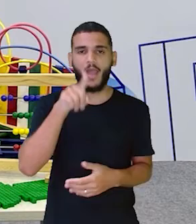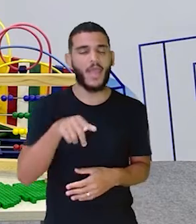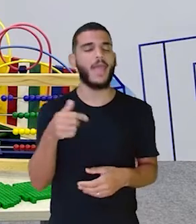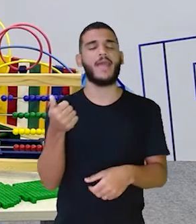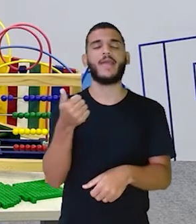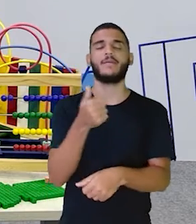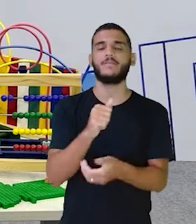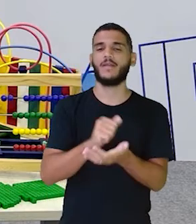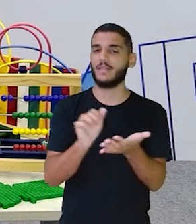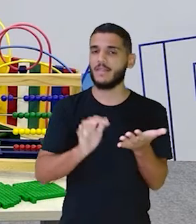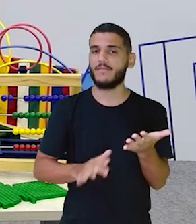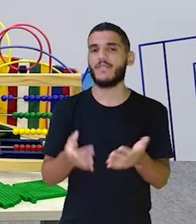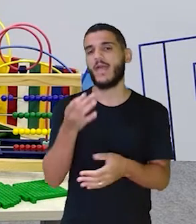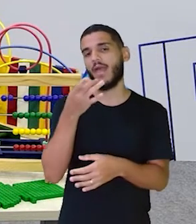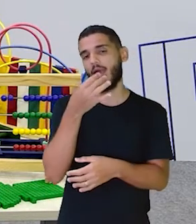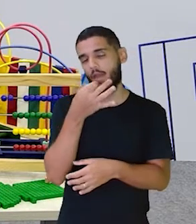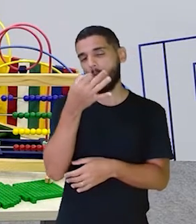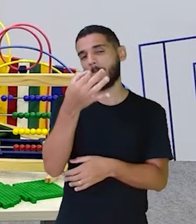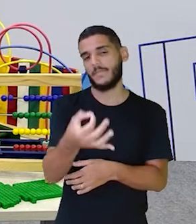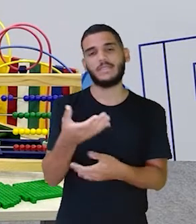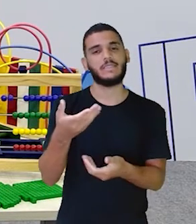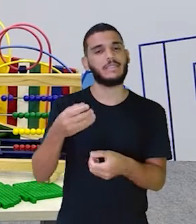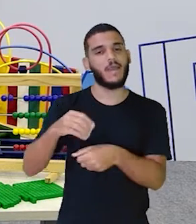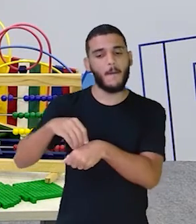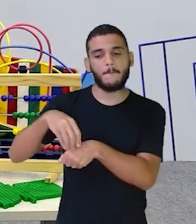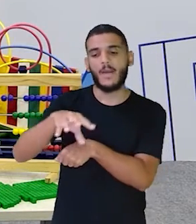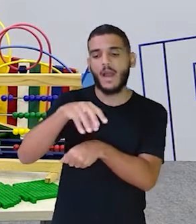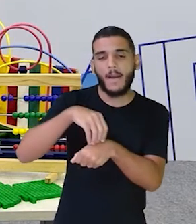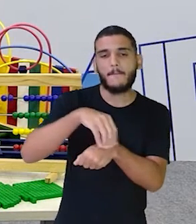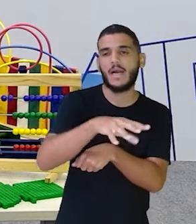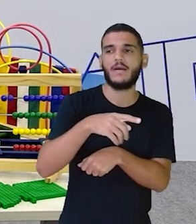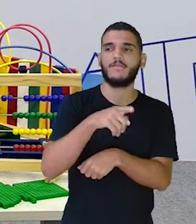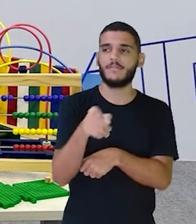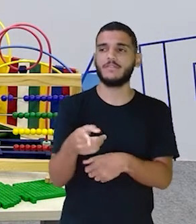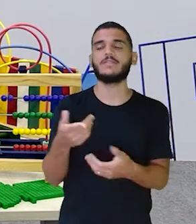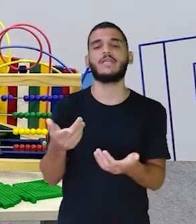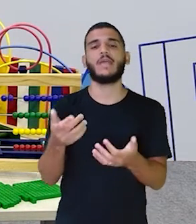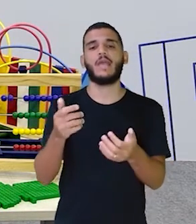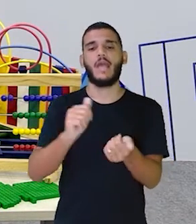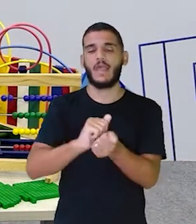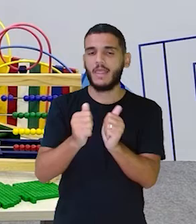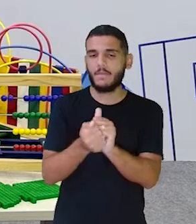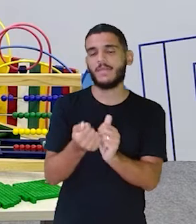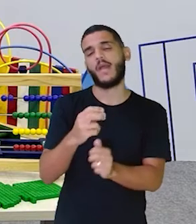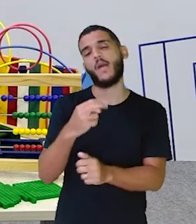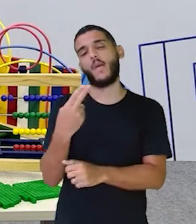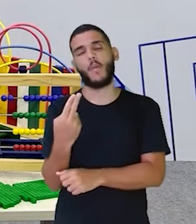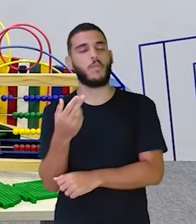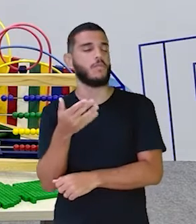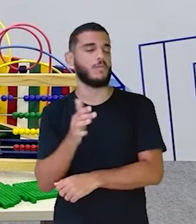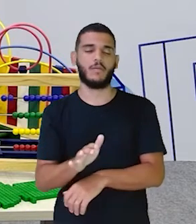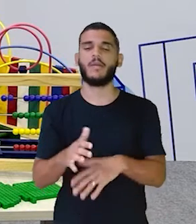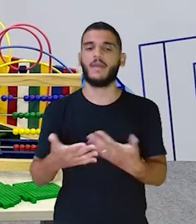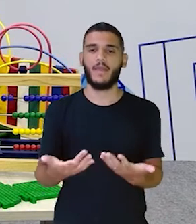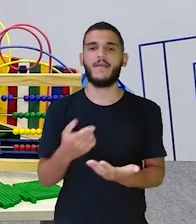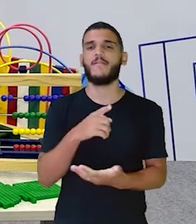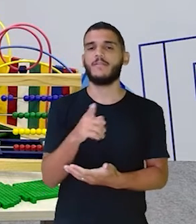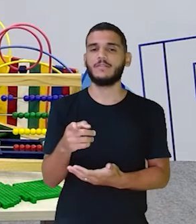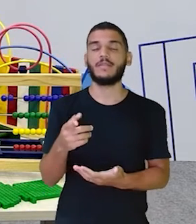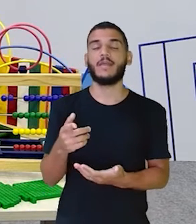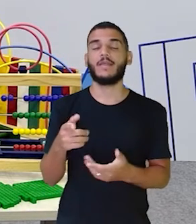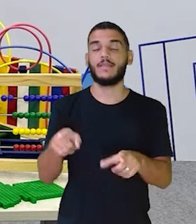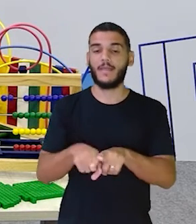atividade, são sugestões que você vai aplicar ou não com o seu estudante. Tem coisa que dá para você